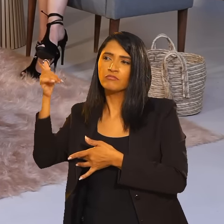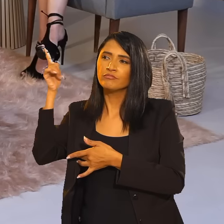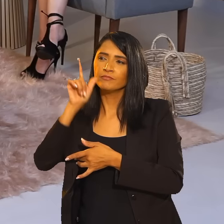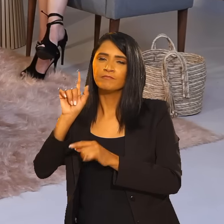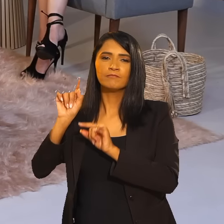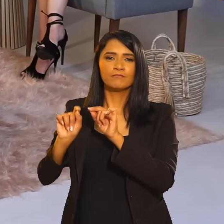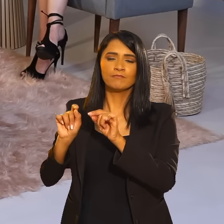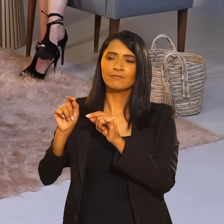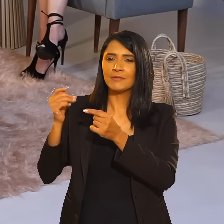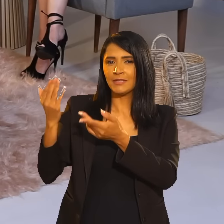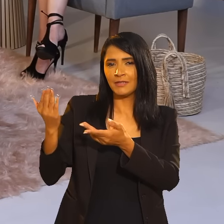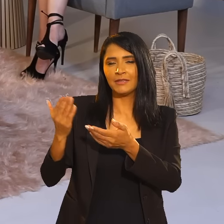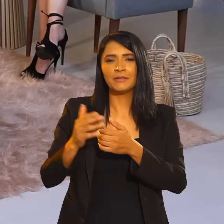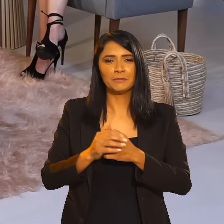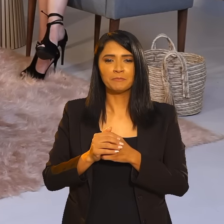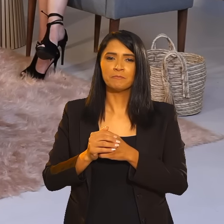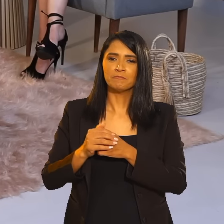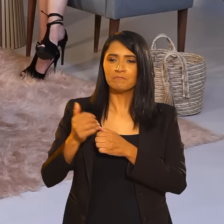consegue